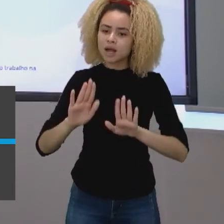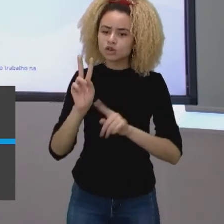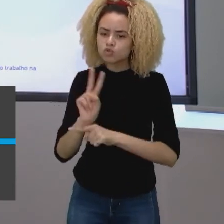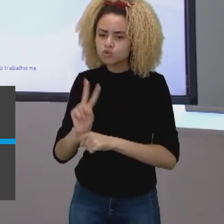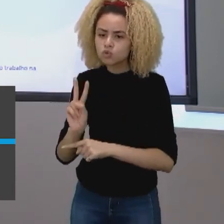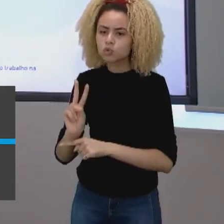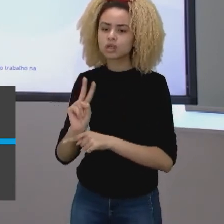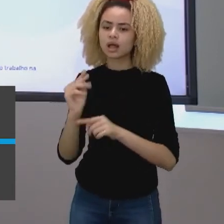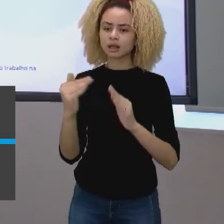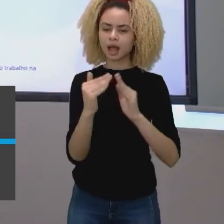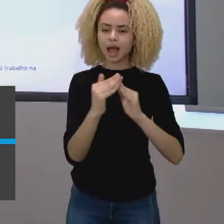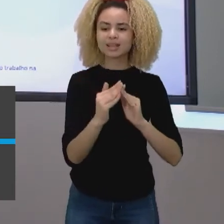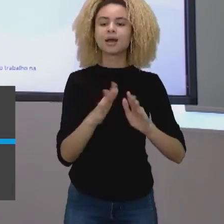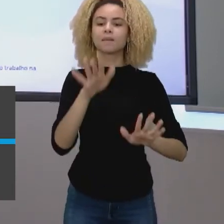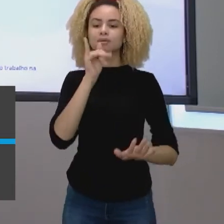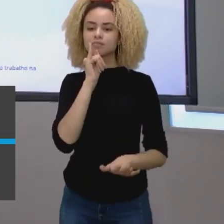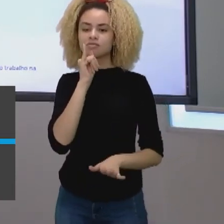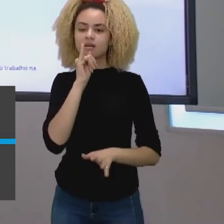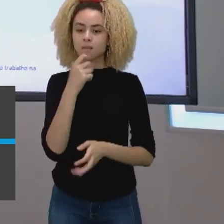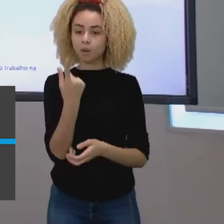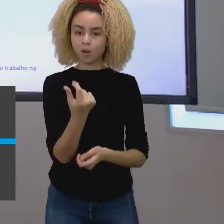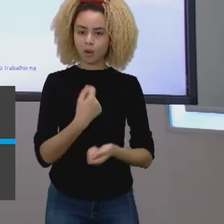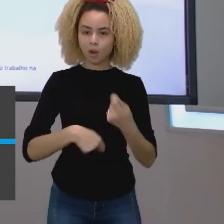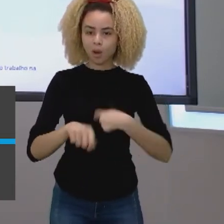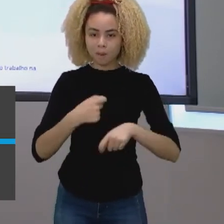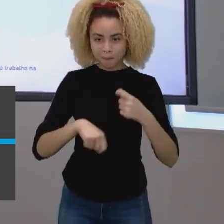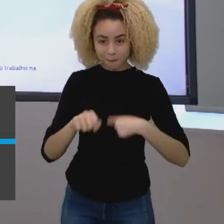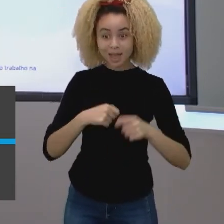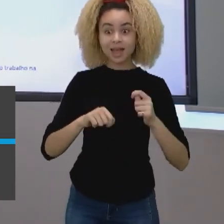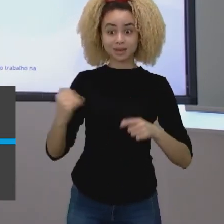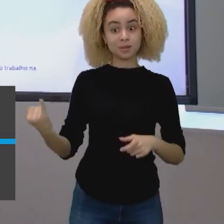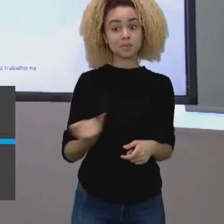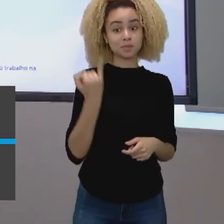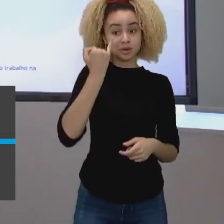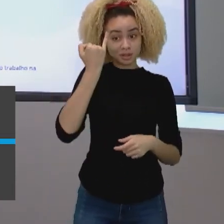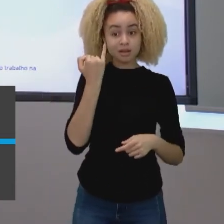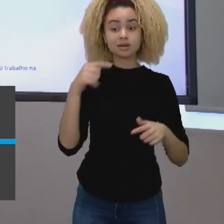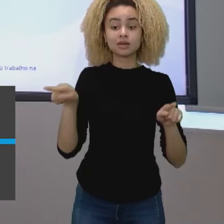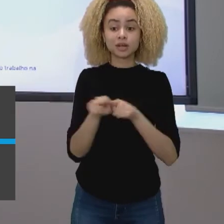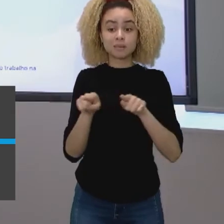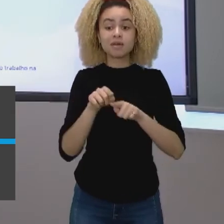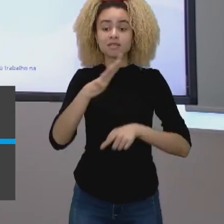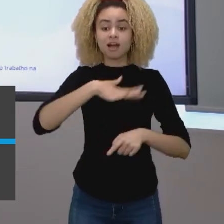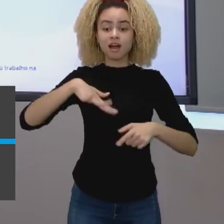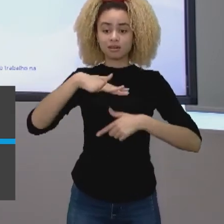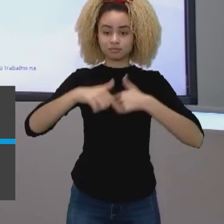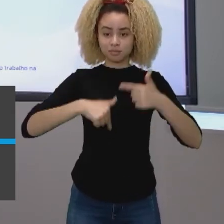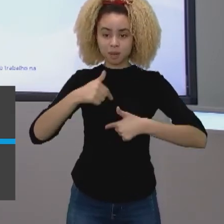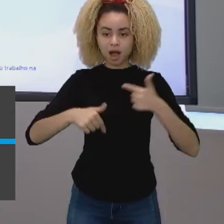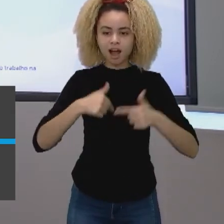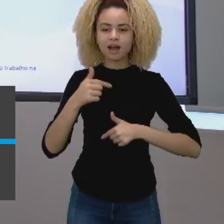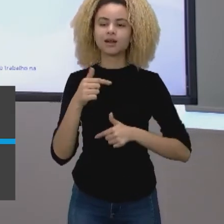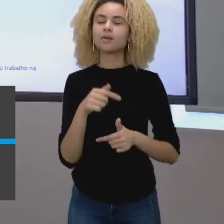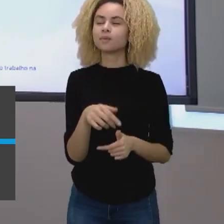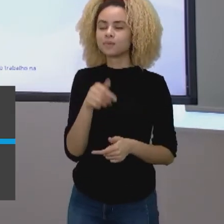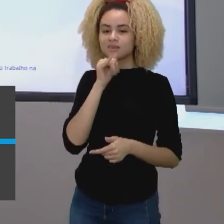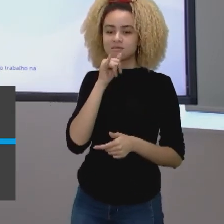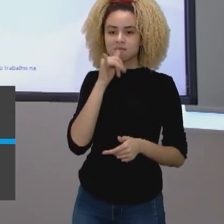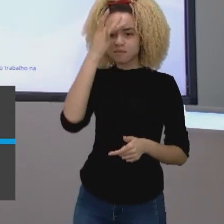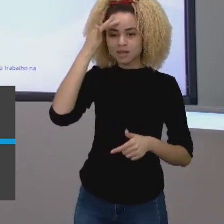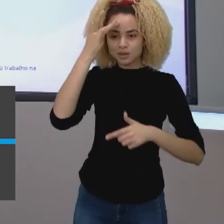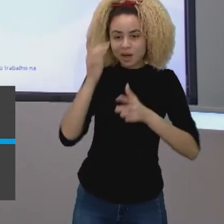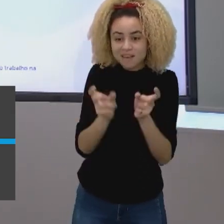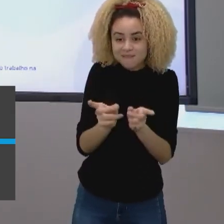exemplo, o comércio, né? É um outro ramo importante aí desse setor do serviço. Então, por exemplo, quem revende, né, algo